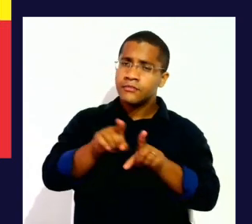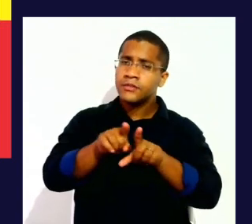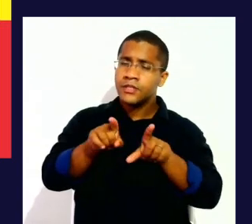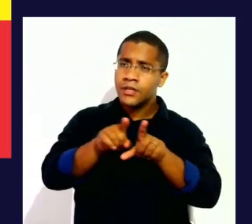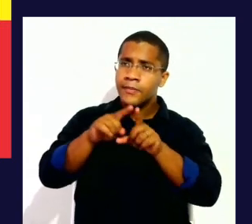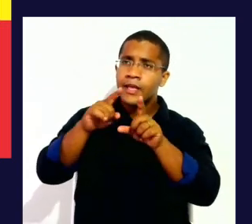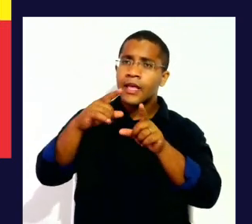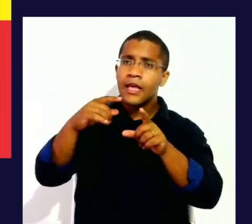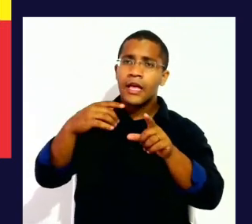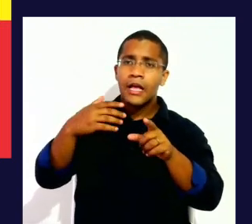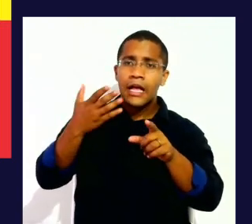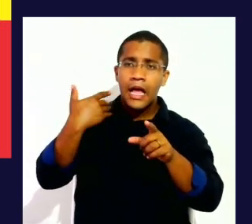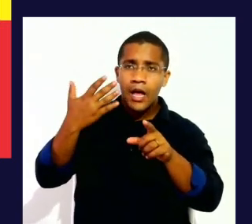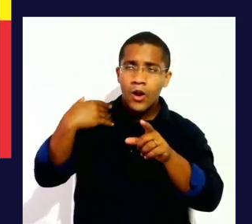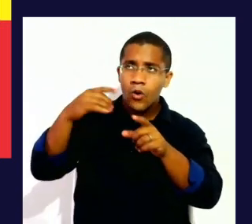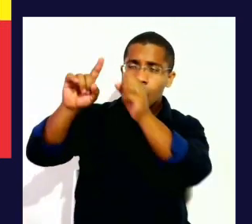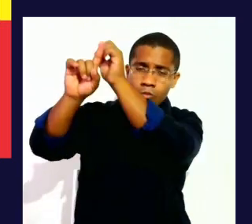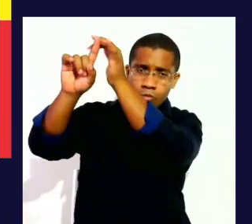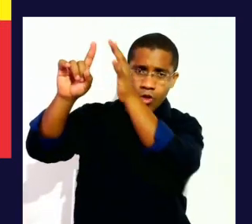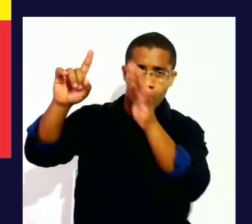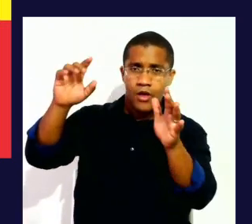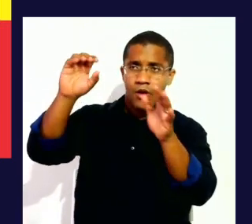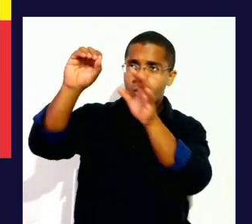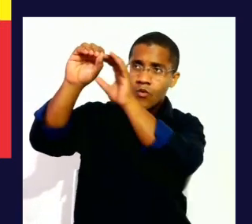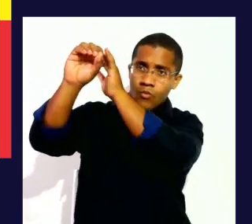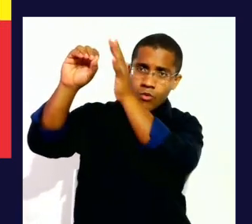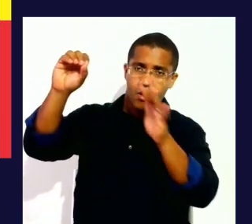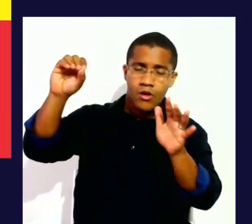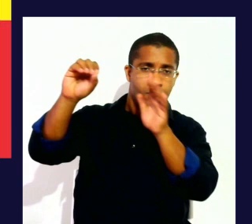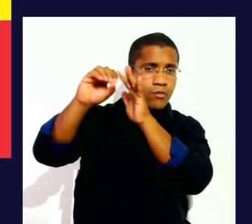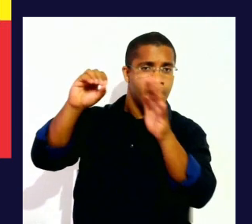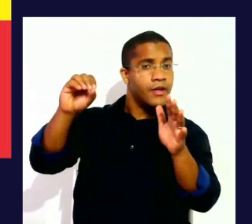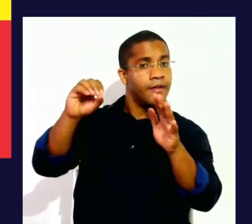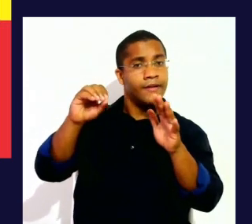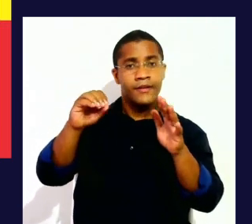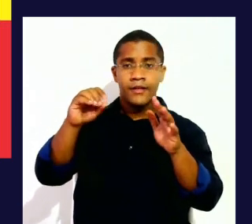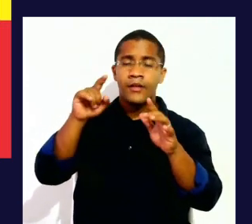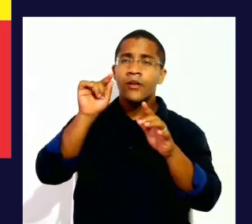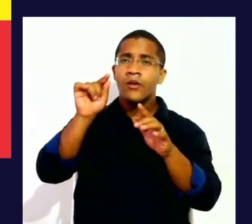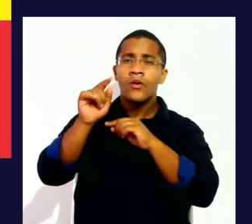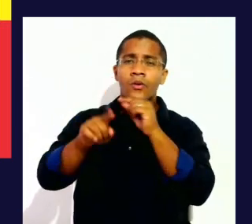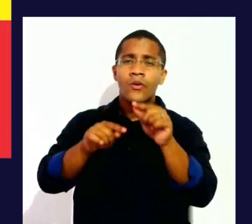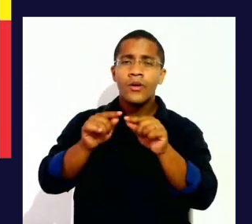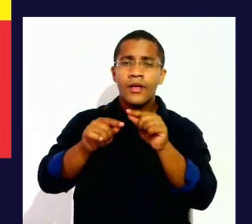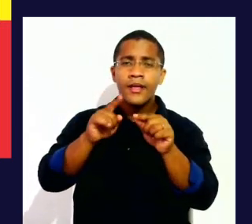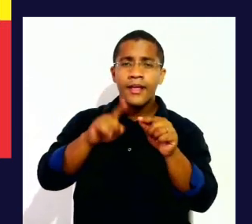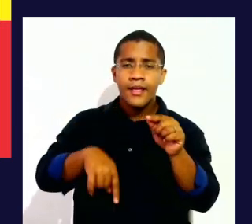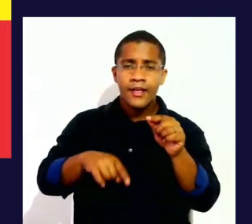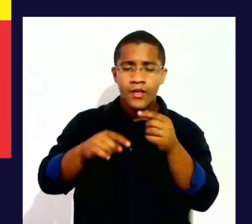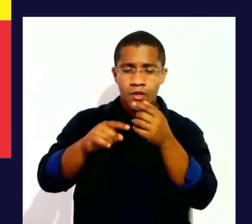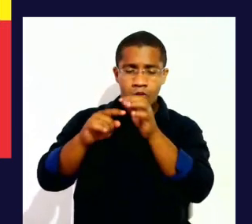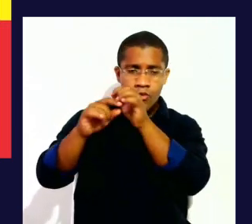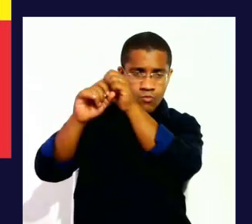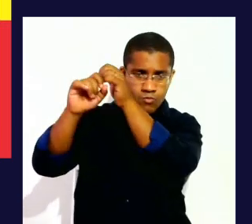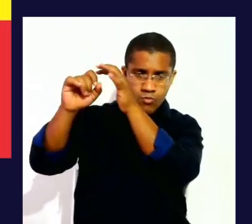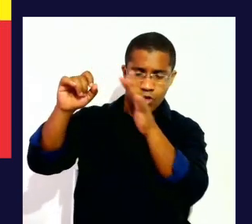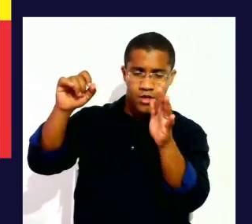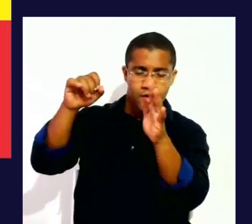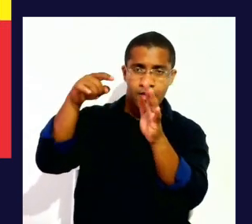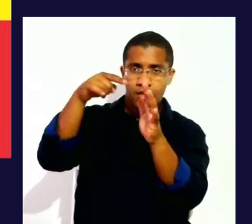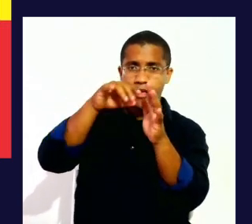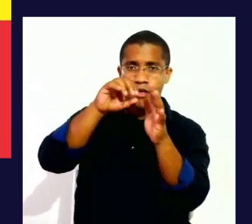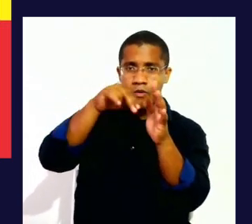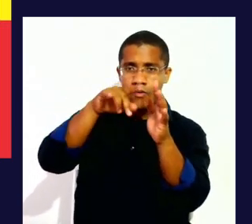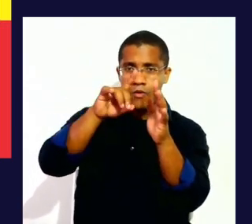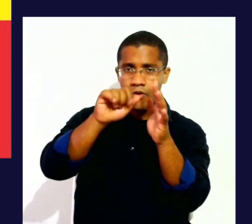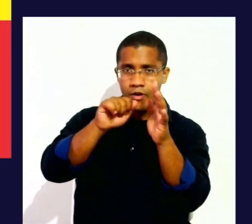transmissão de calor. Essa transferência de calor ocorre através de ondas eletromagnéticas,